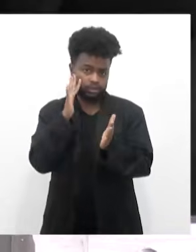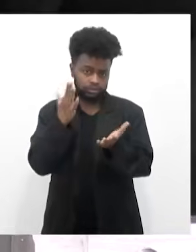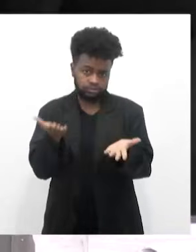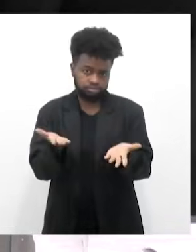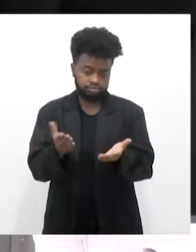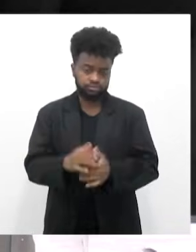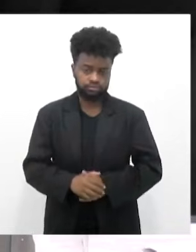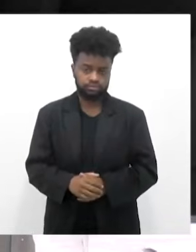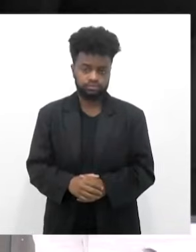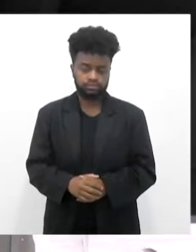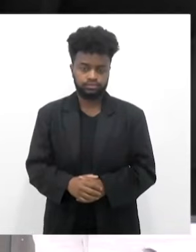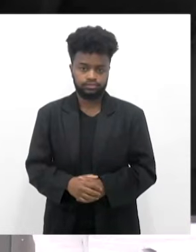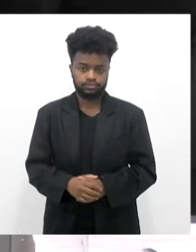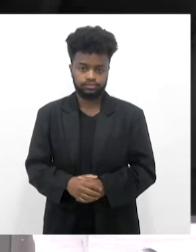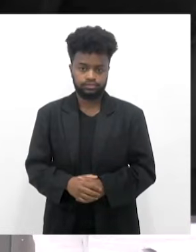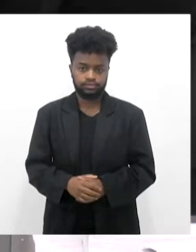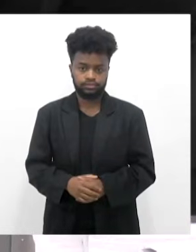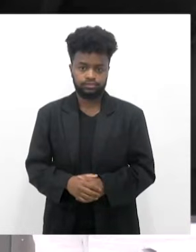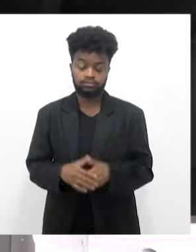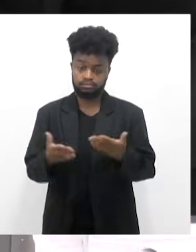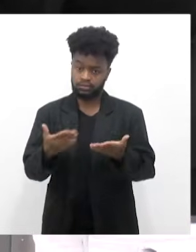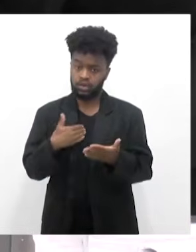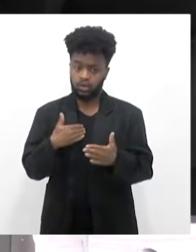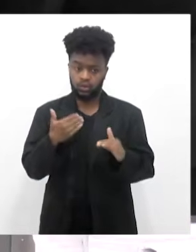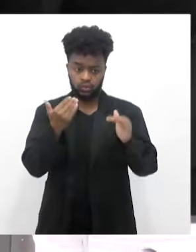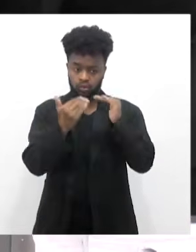clara. Não partilho